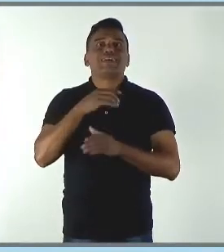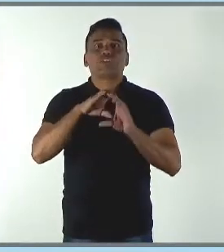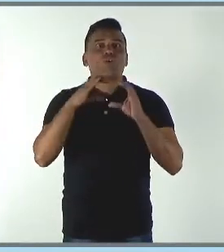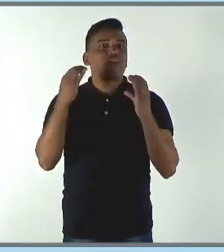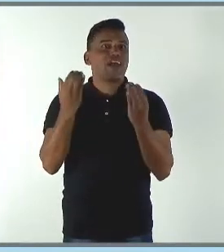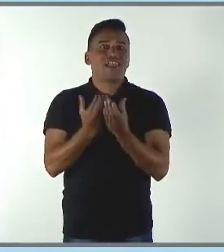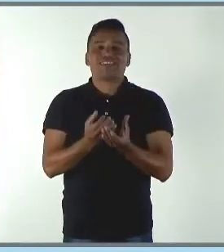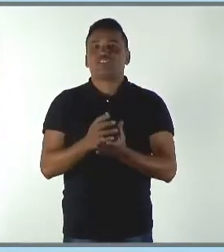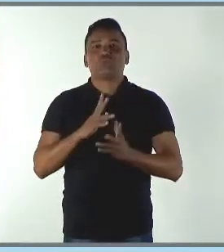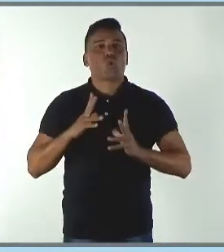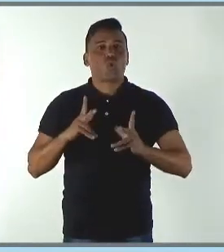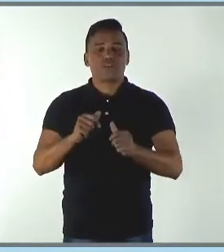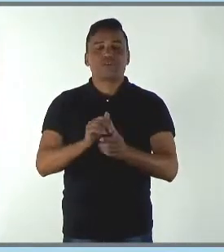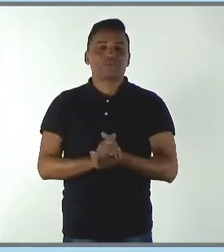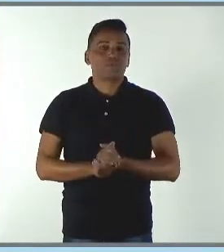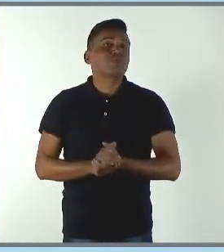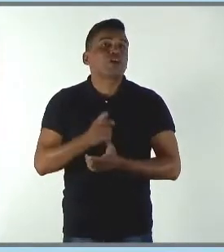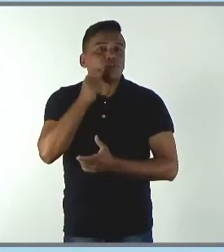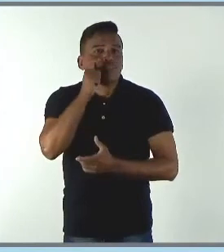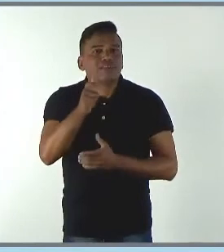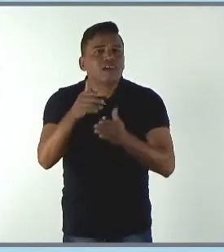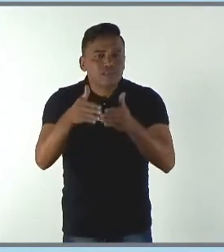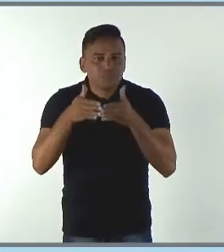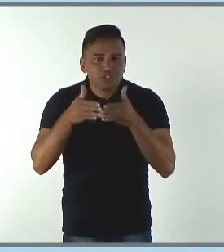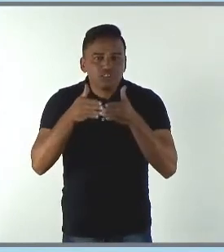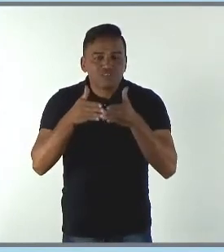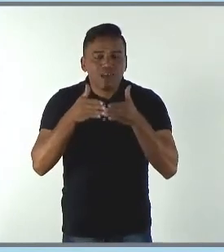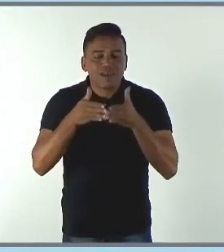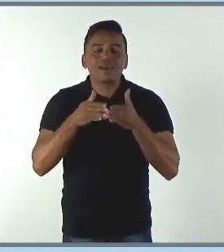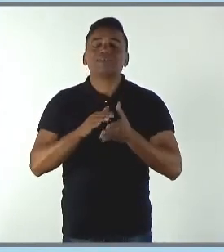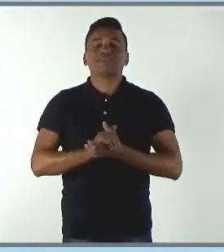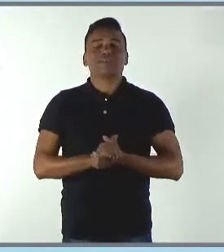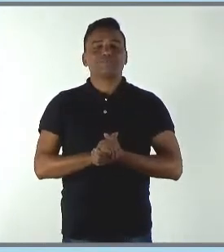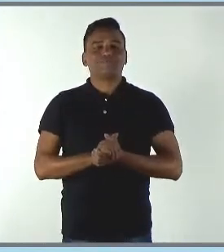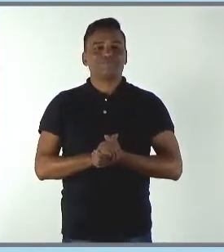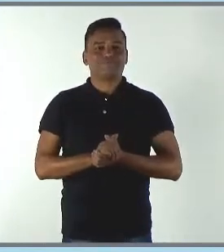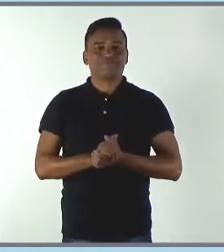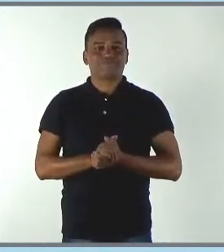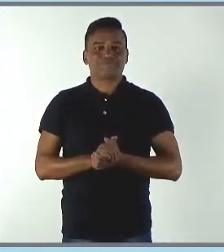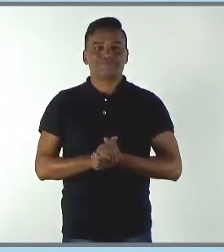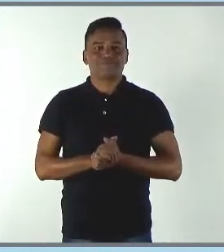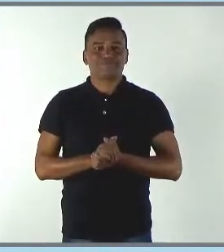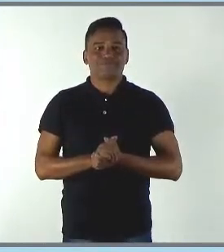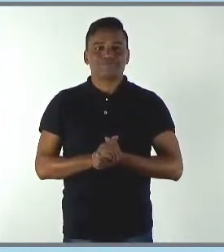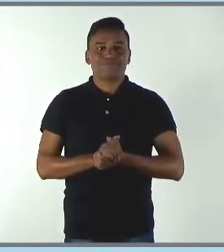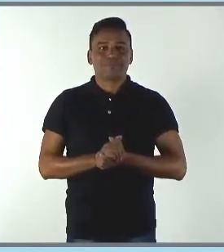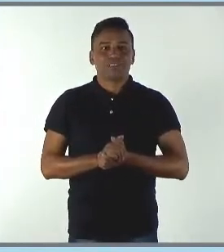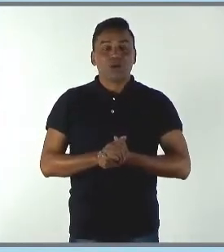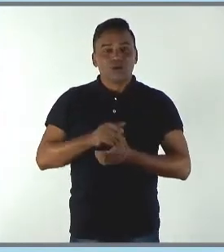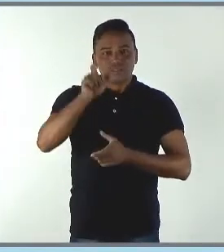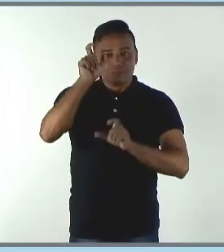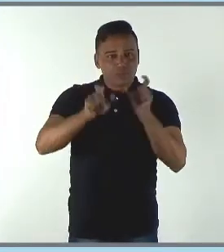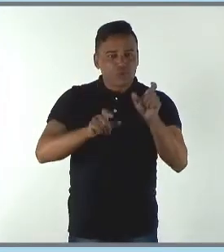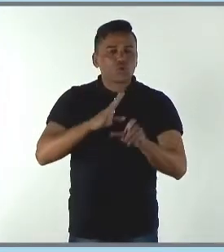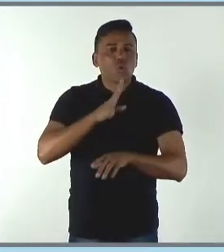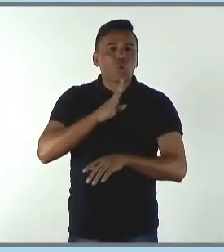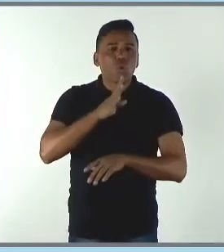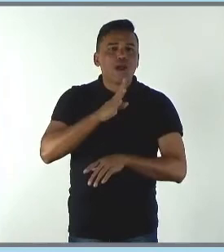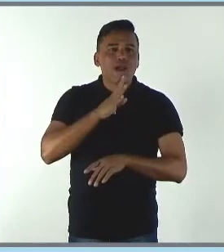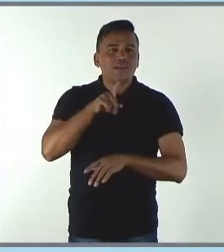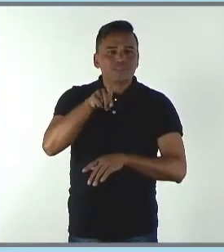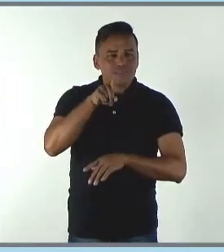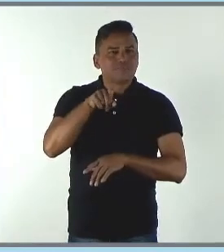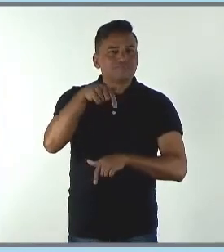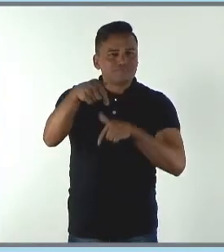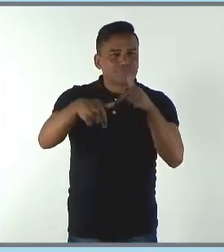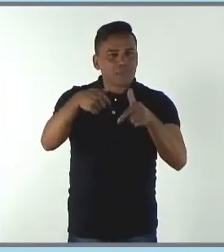Pois eu queria só te pedir licença para frisar que as pessoas conhecem muito o seu trabalho no campo da poesia,